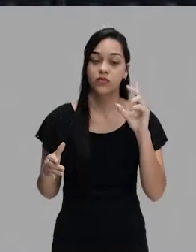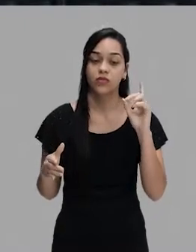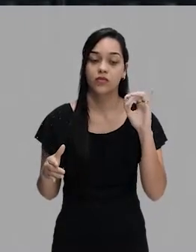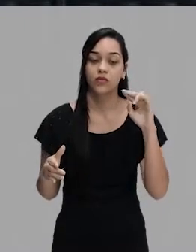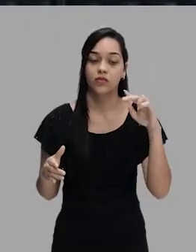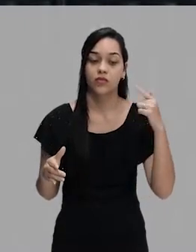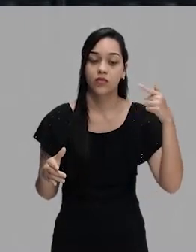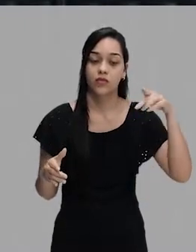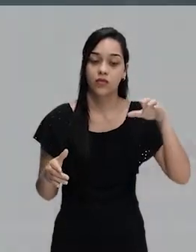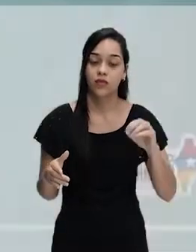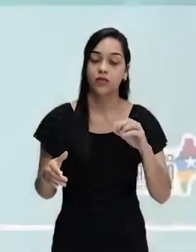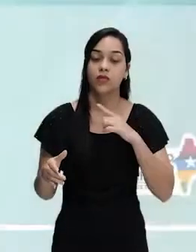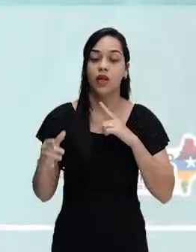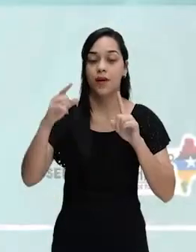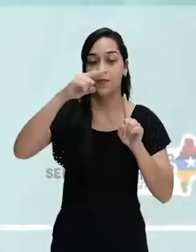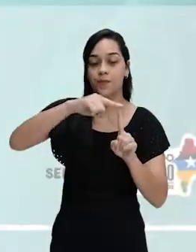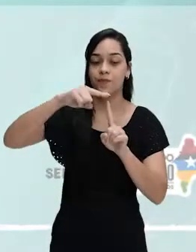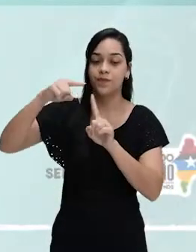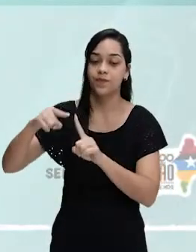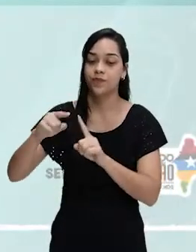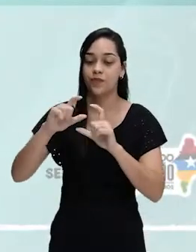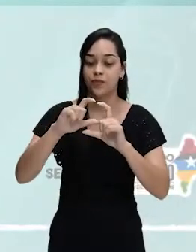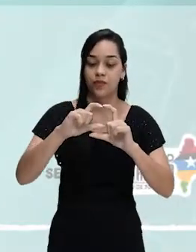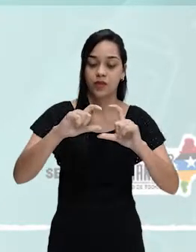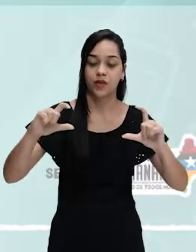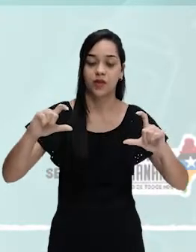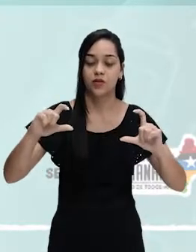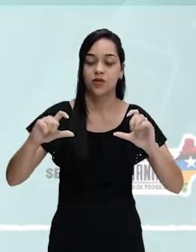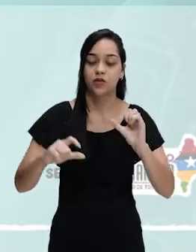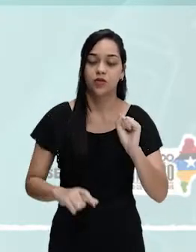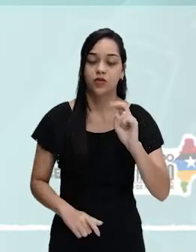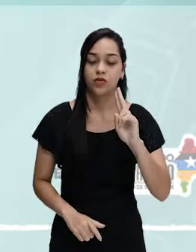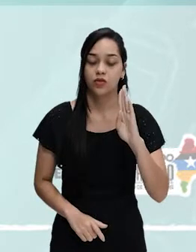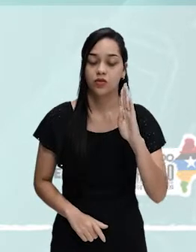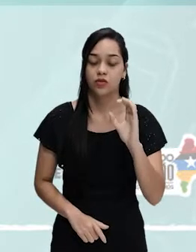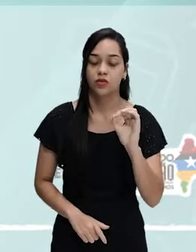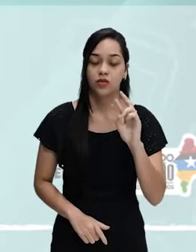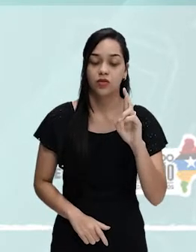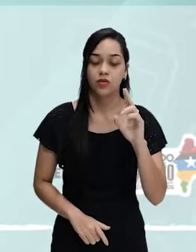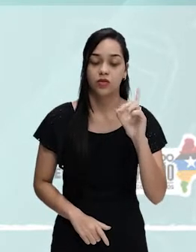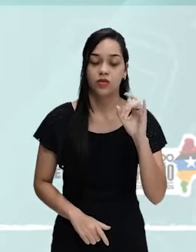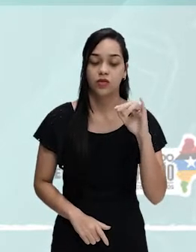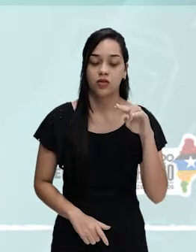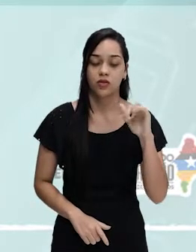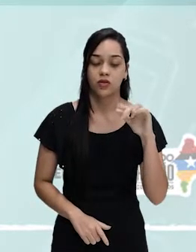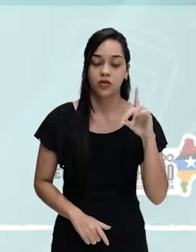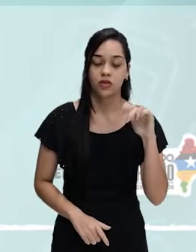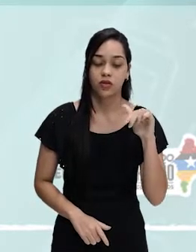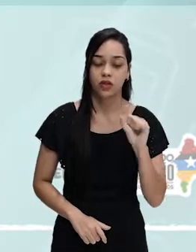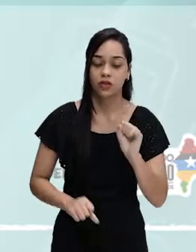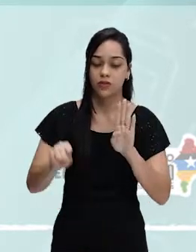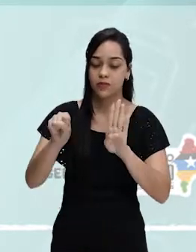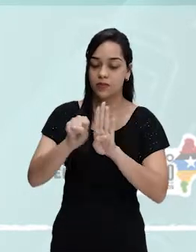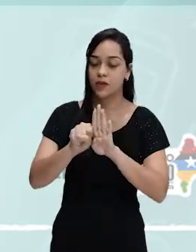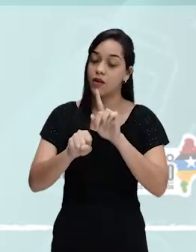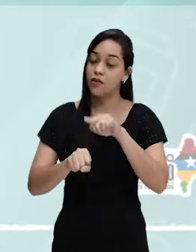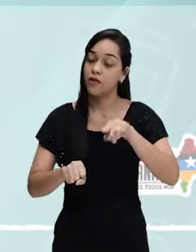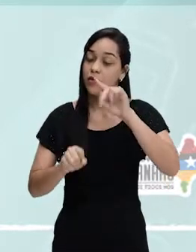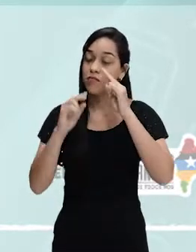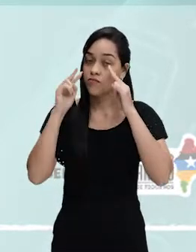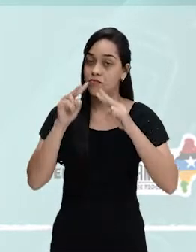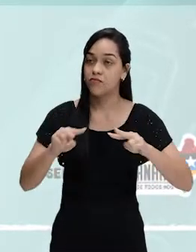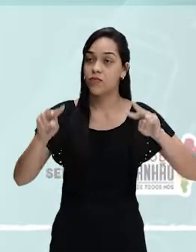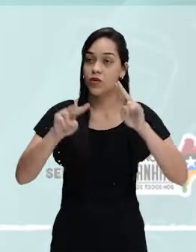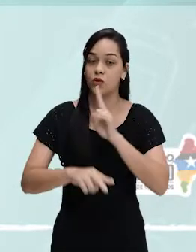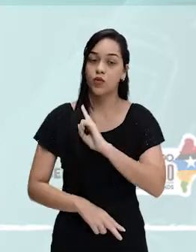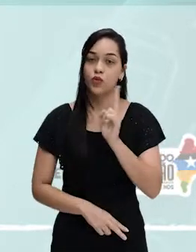Nós vamos trabalhar a classificação das orações subordinadas. Subordinadas, substantivas, tá? Aí você vê na sua tela o